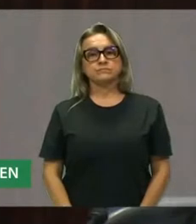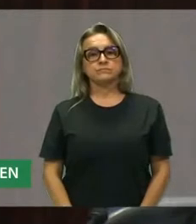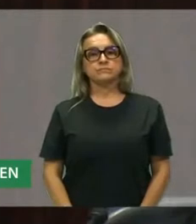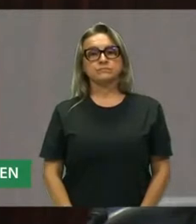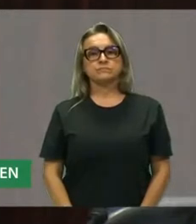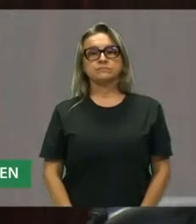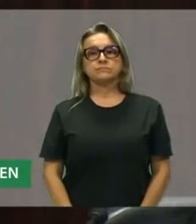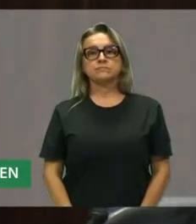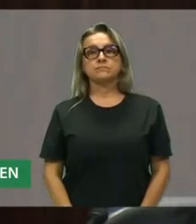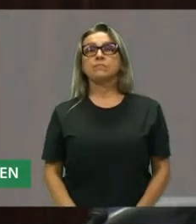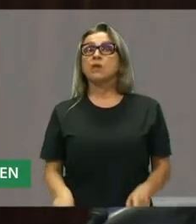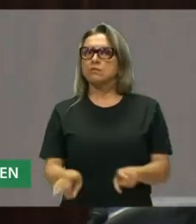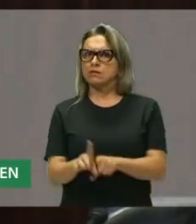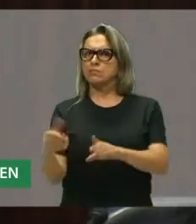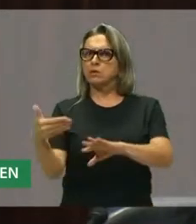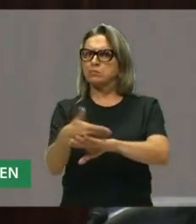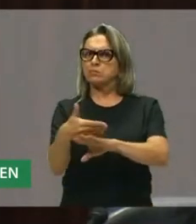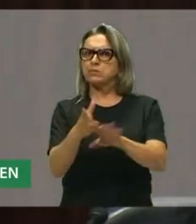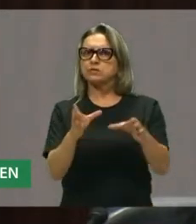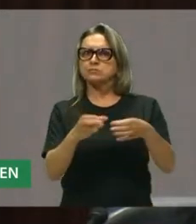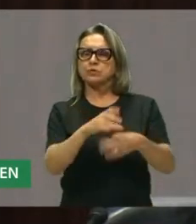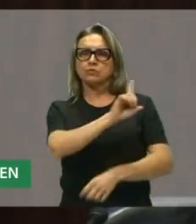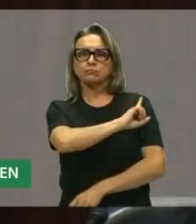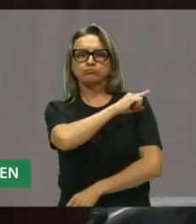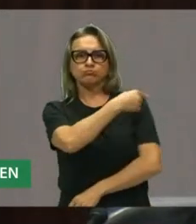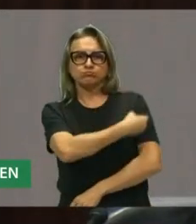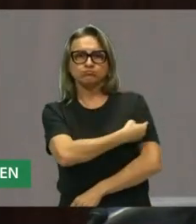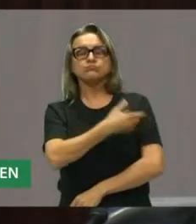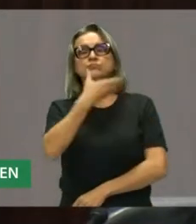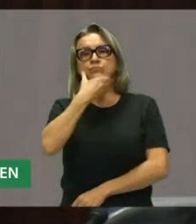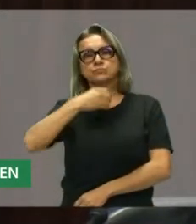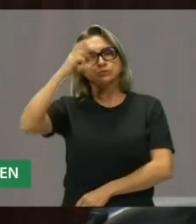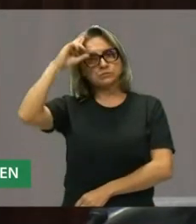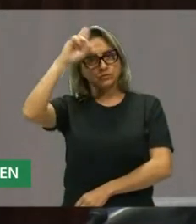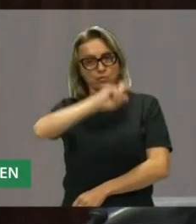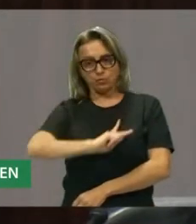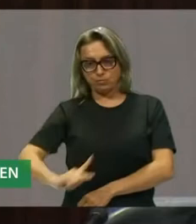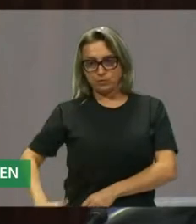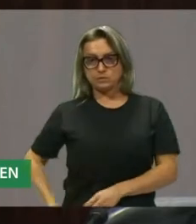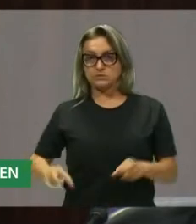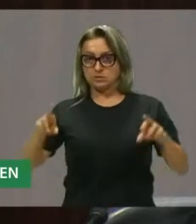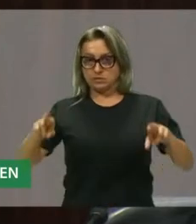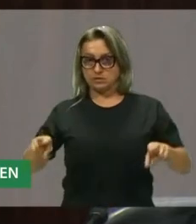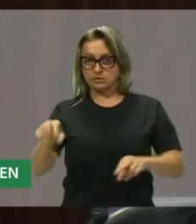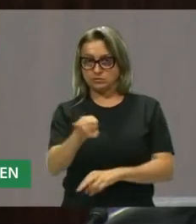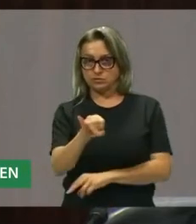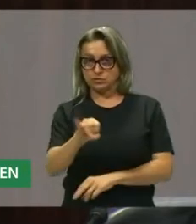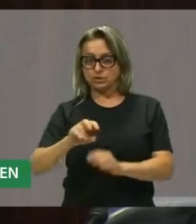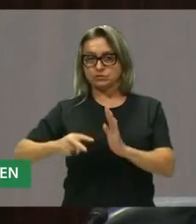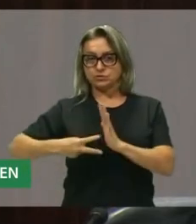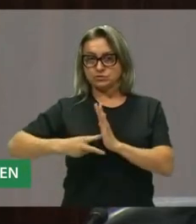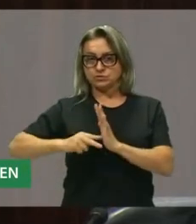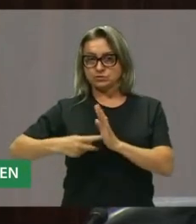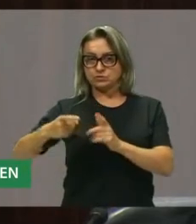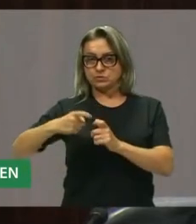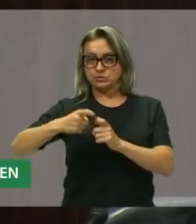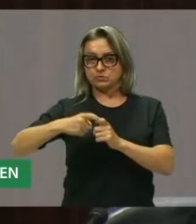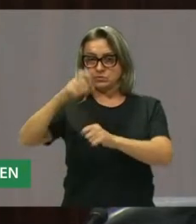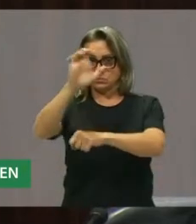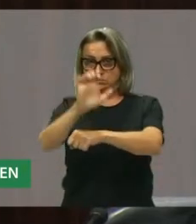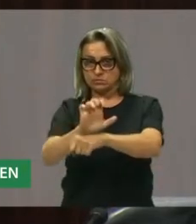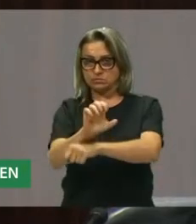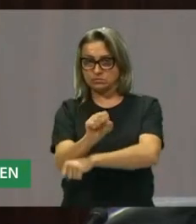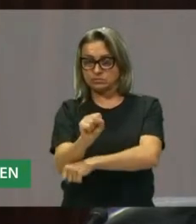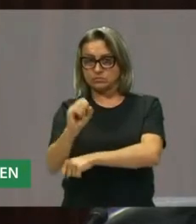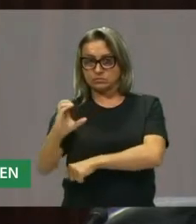Convidamos também para compor aqui o dispositivo de autoridades, senhor presidente regional de Itajaí dos Sindicatos dos Médicos do Estado de Santa